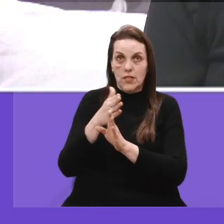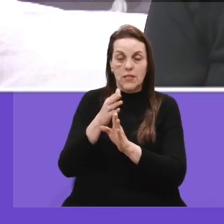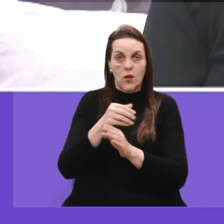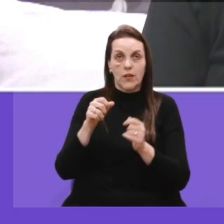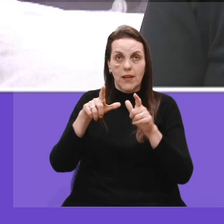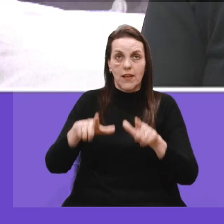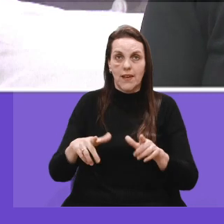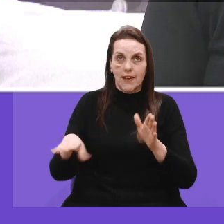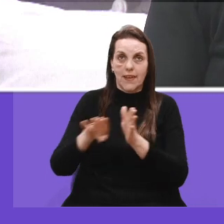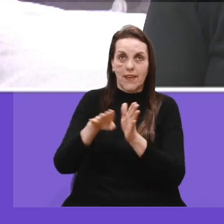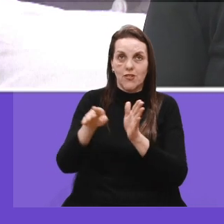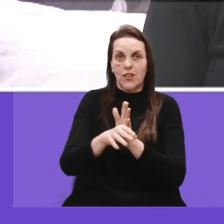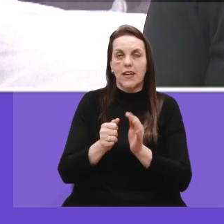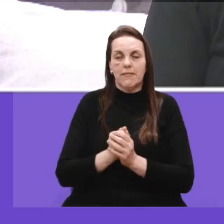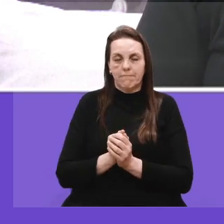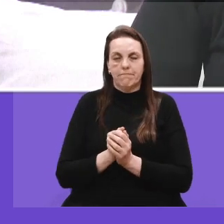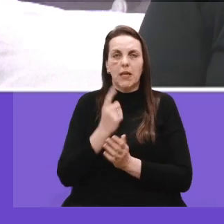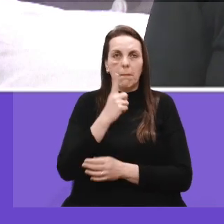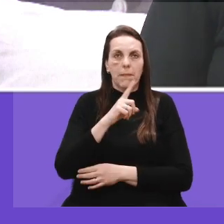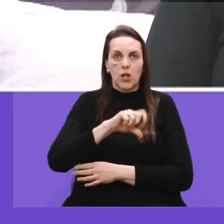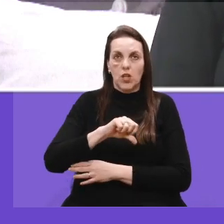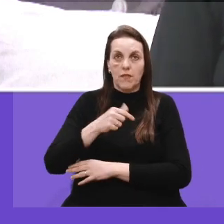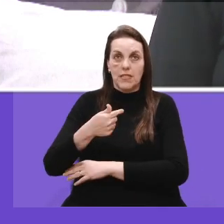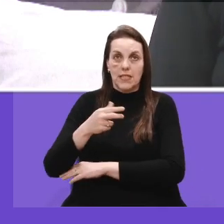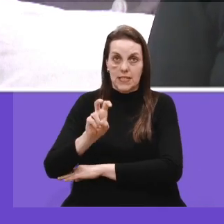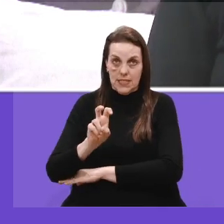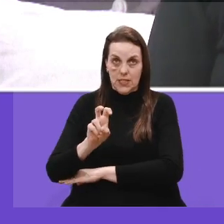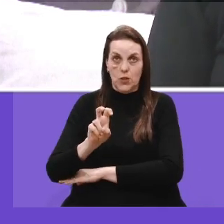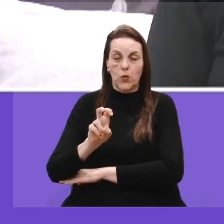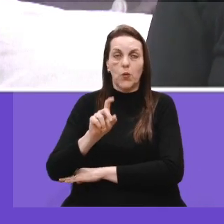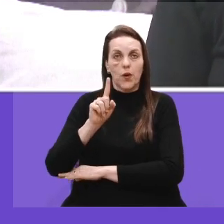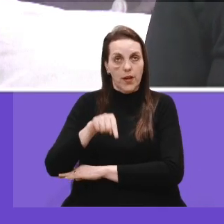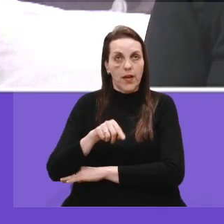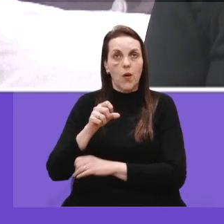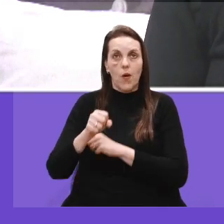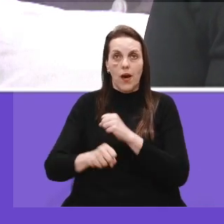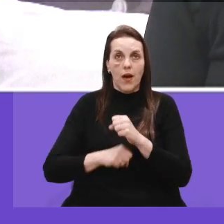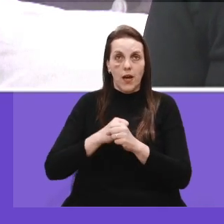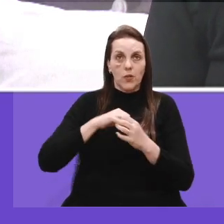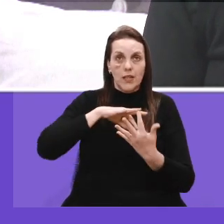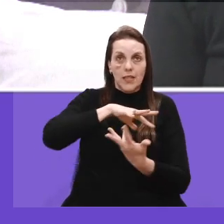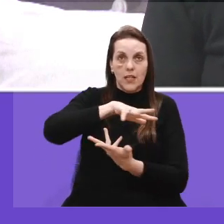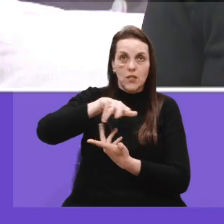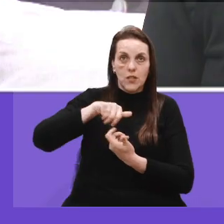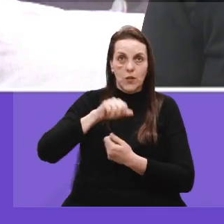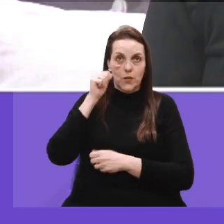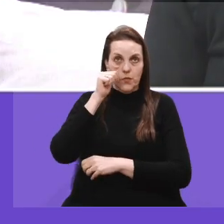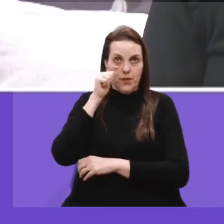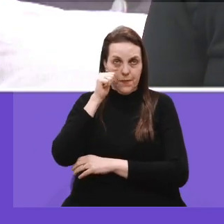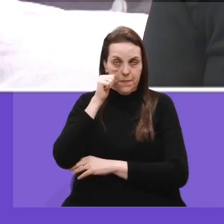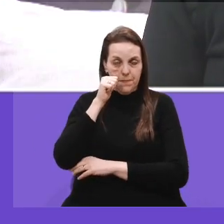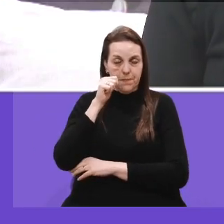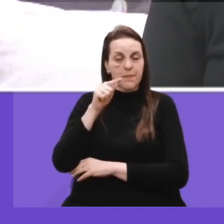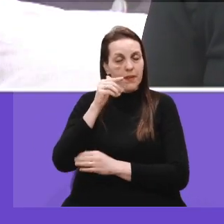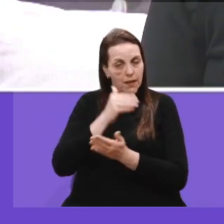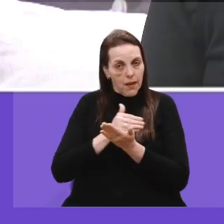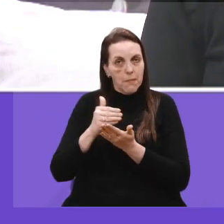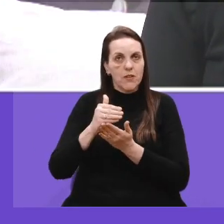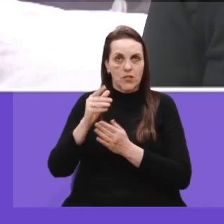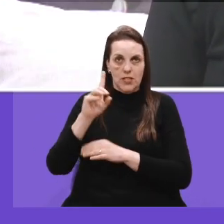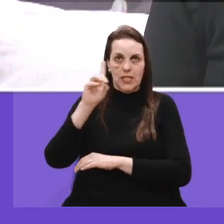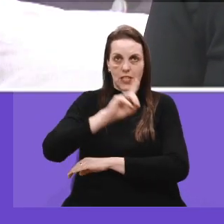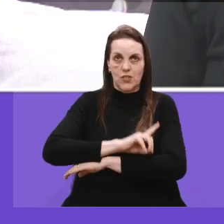para onde a gente quer ir, né? E em 1975 foi o Ano Internacional da Mulher. E a partir daquela